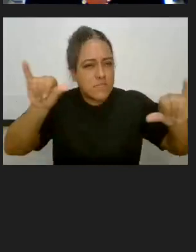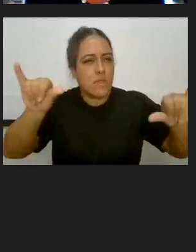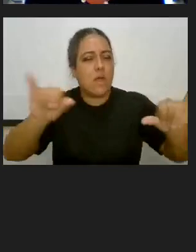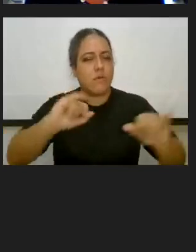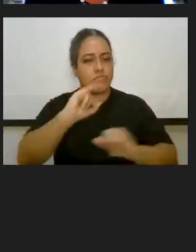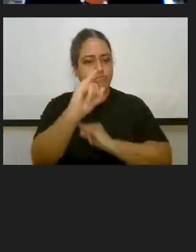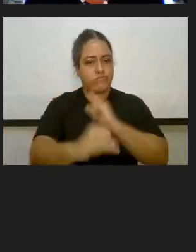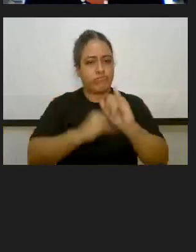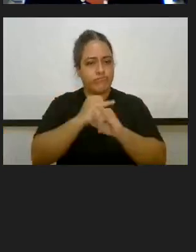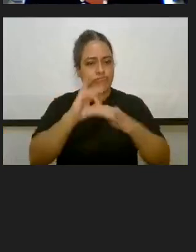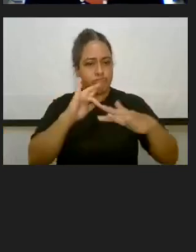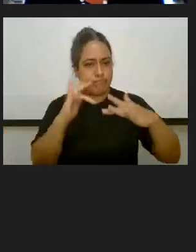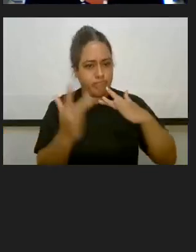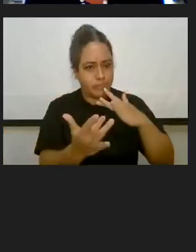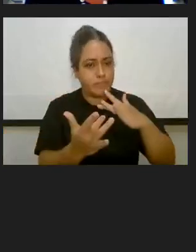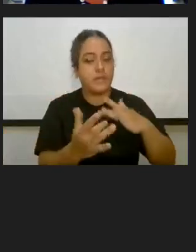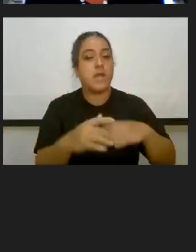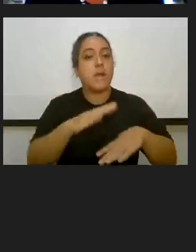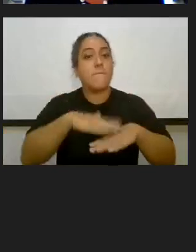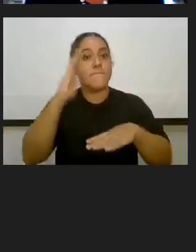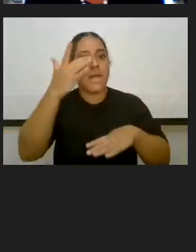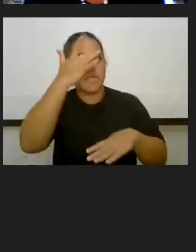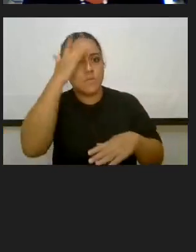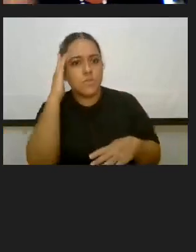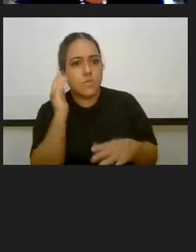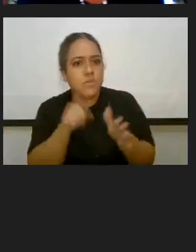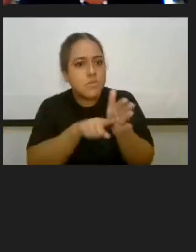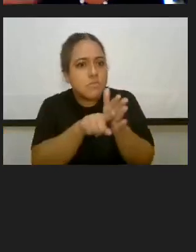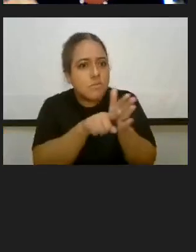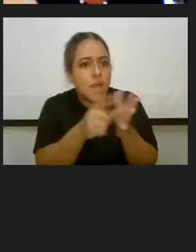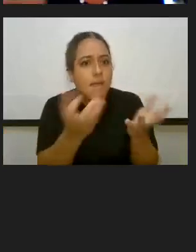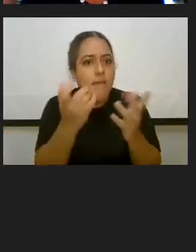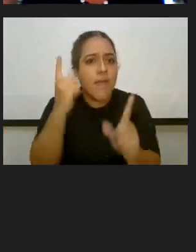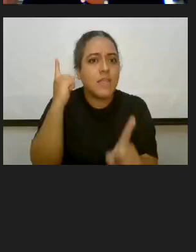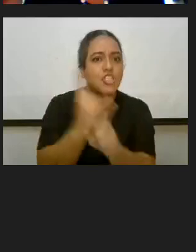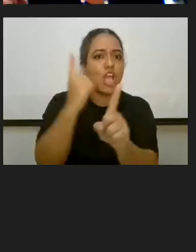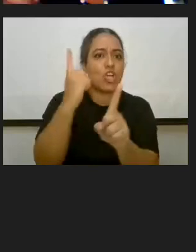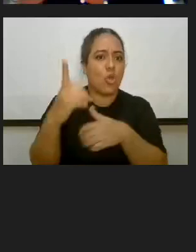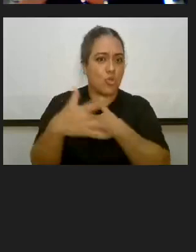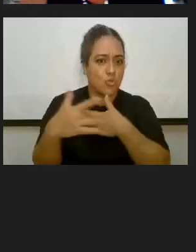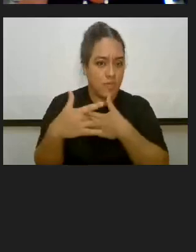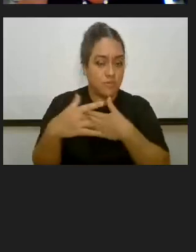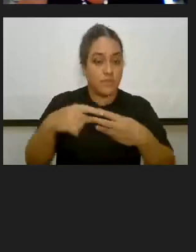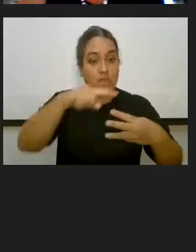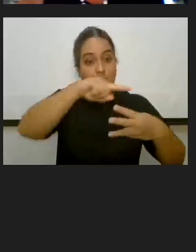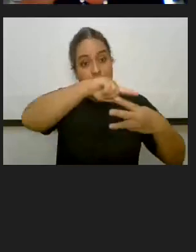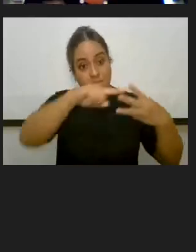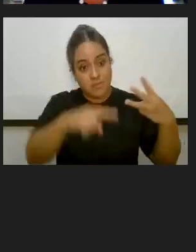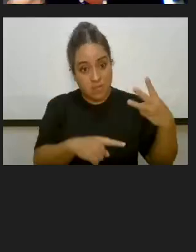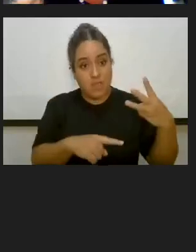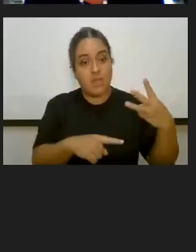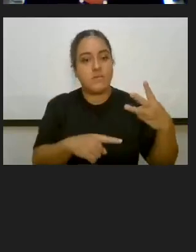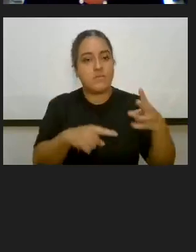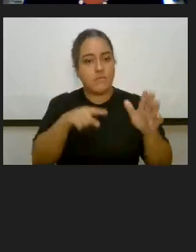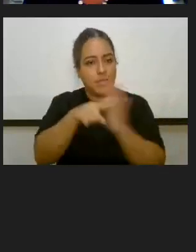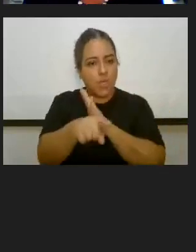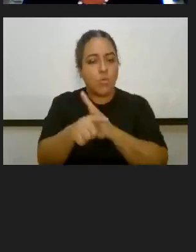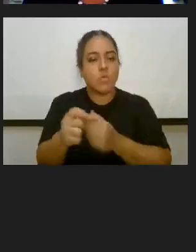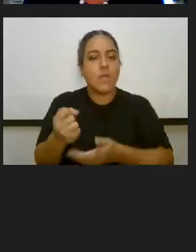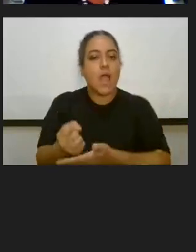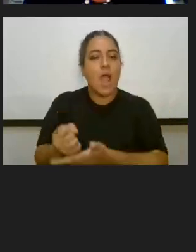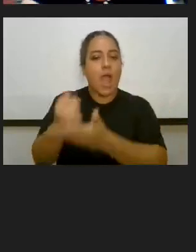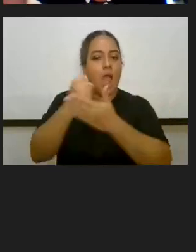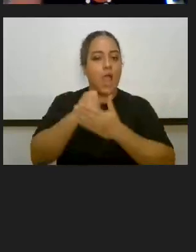aumento dessa busca por diagnóstico? Essas três perguntas aqui, elas ajudam a gente a